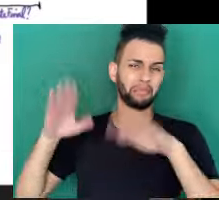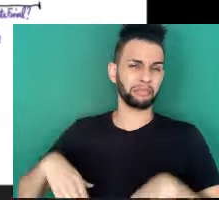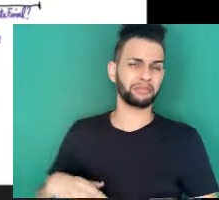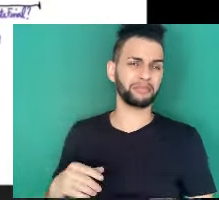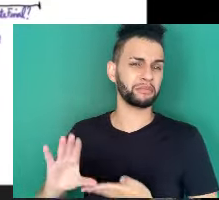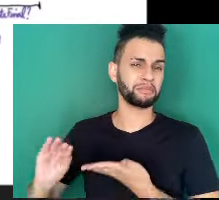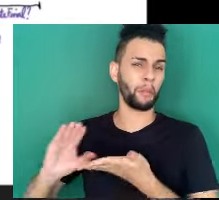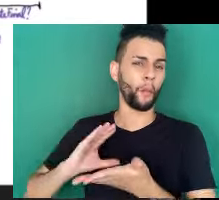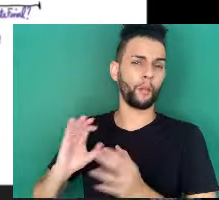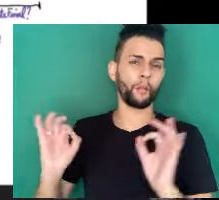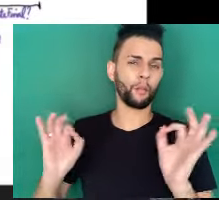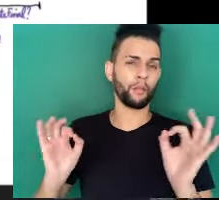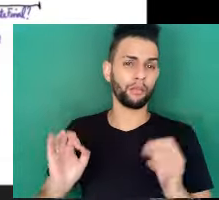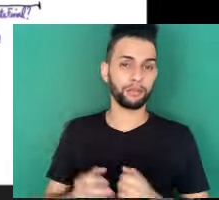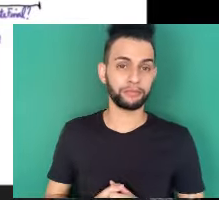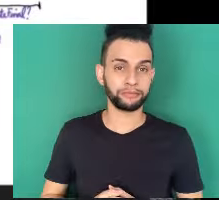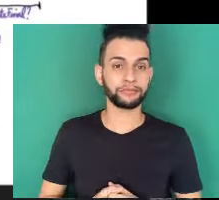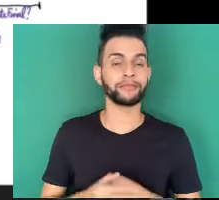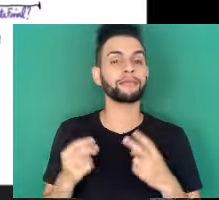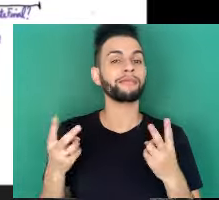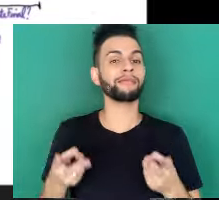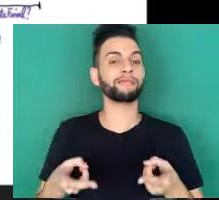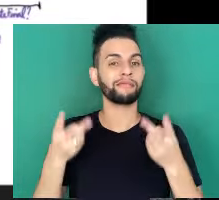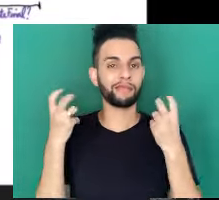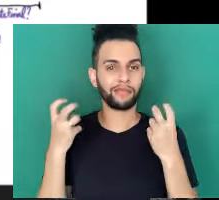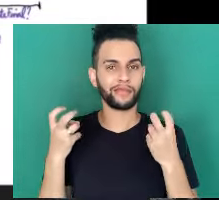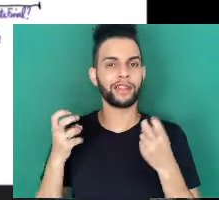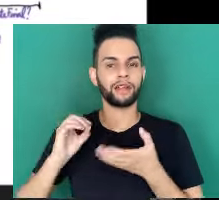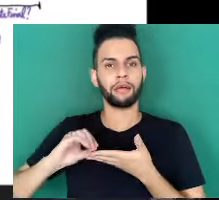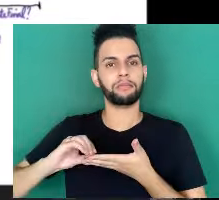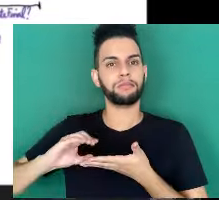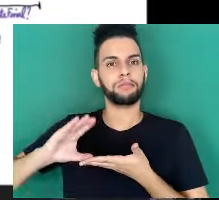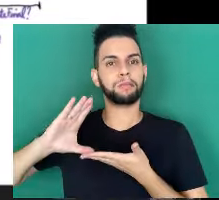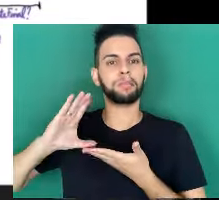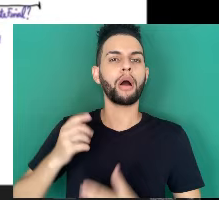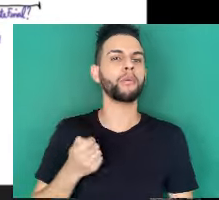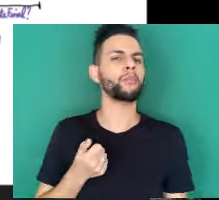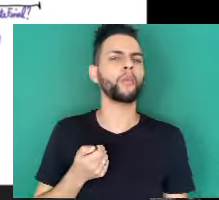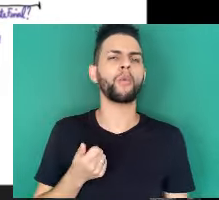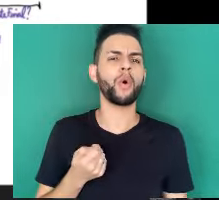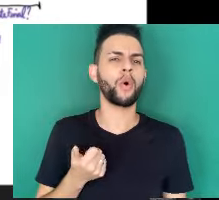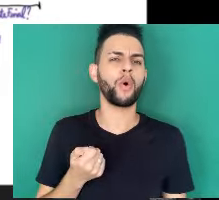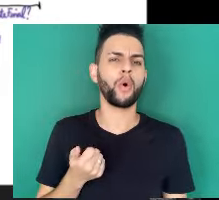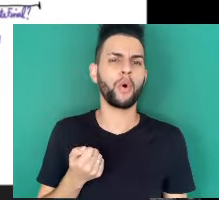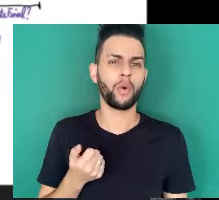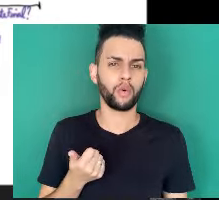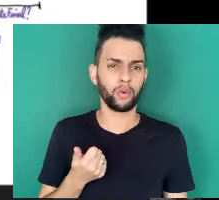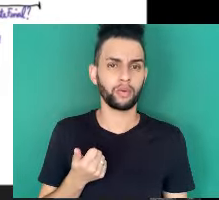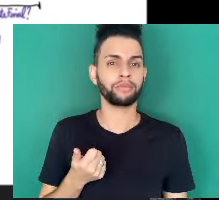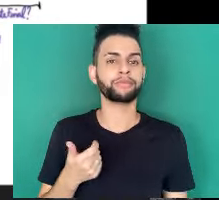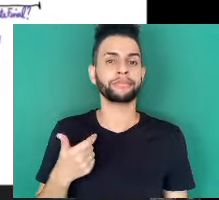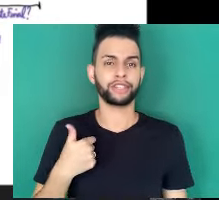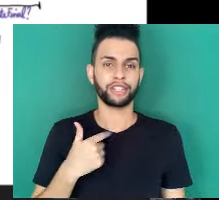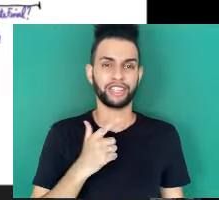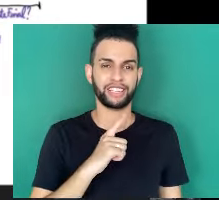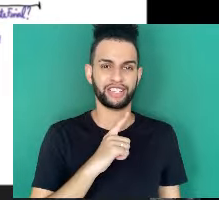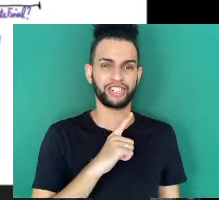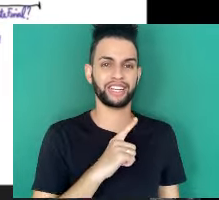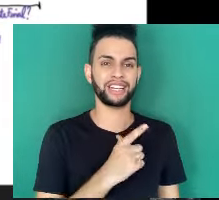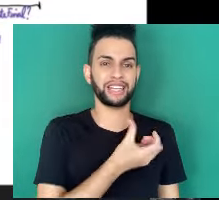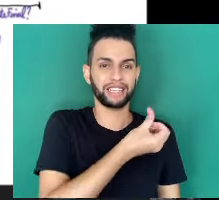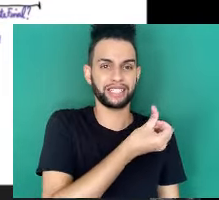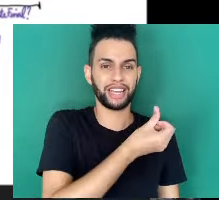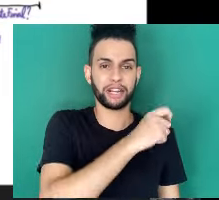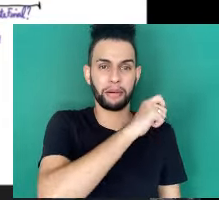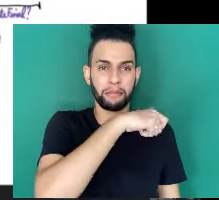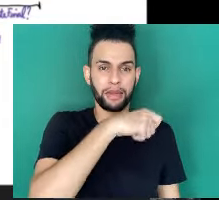Porque repara que o aumento foi muito pequeno, né? quando eu passei de um período